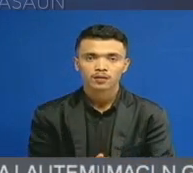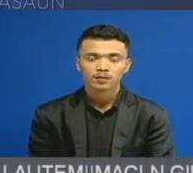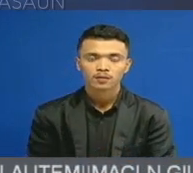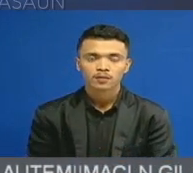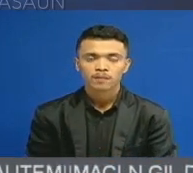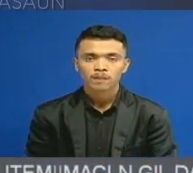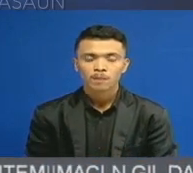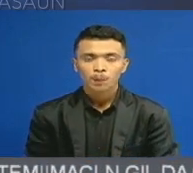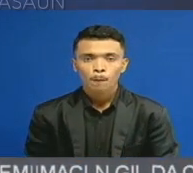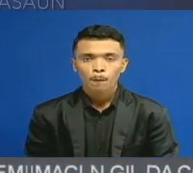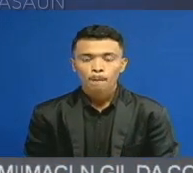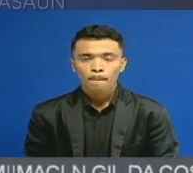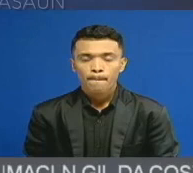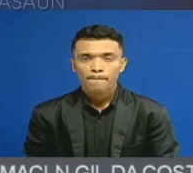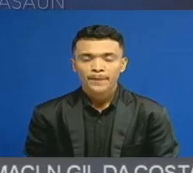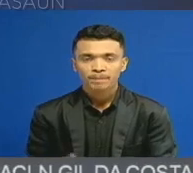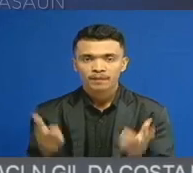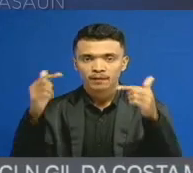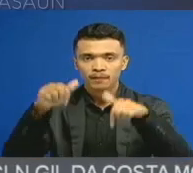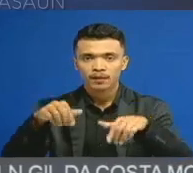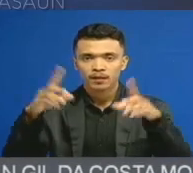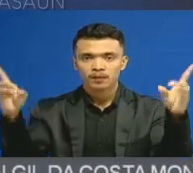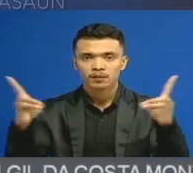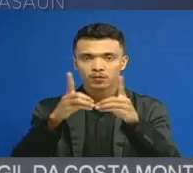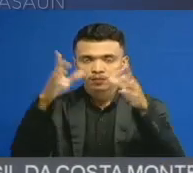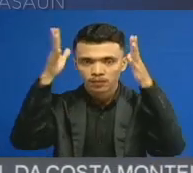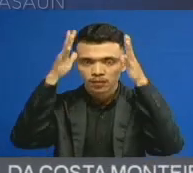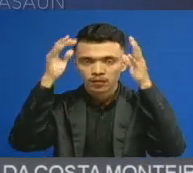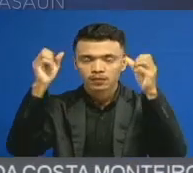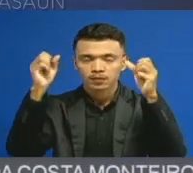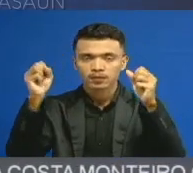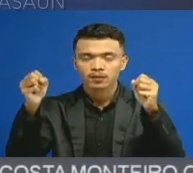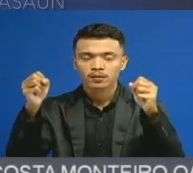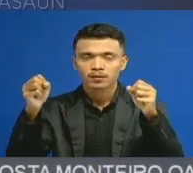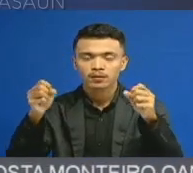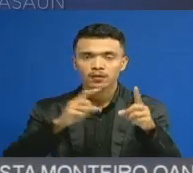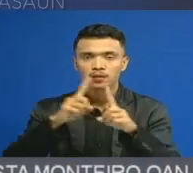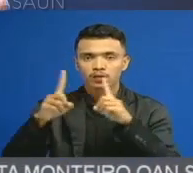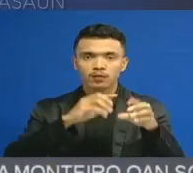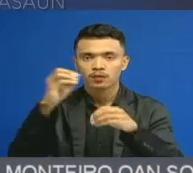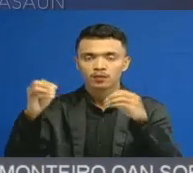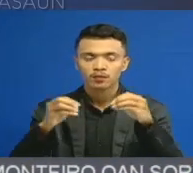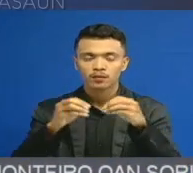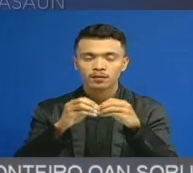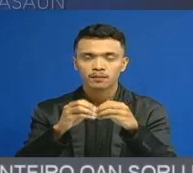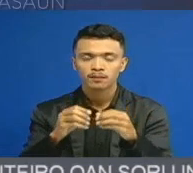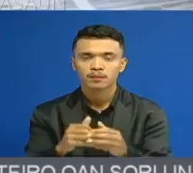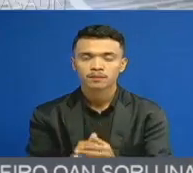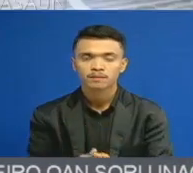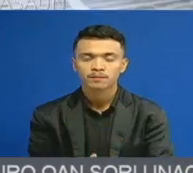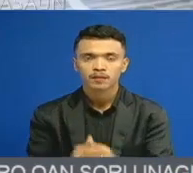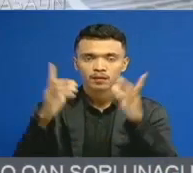Nugzin se la sala nia naranja né. Mai hasil ita nia presidente da república Kuliah konba situasau no